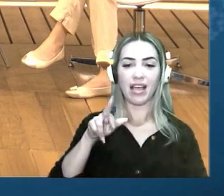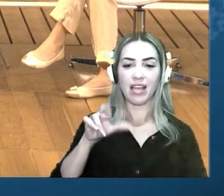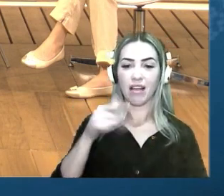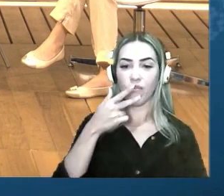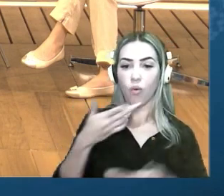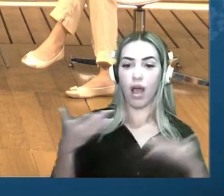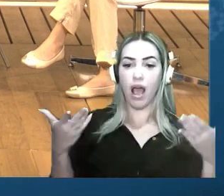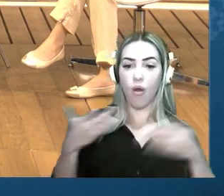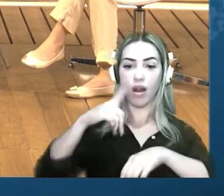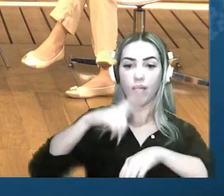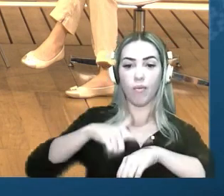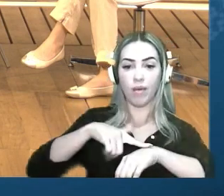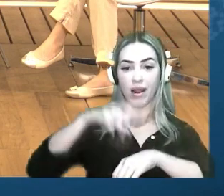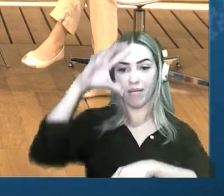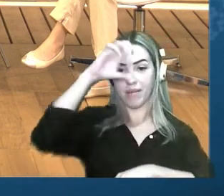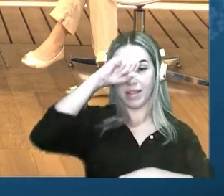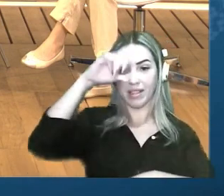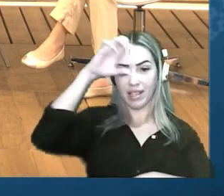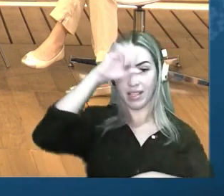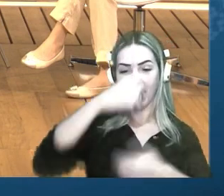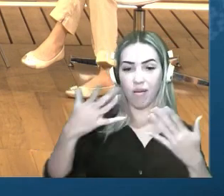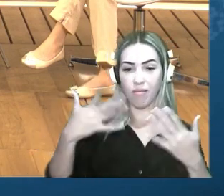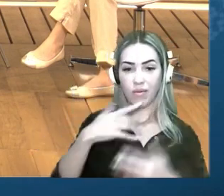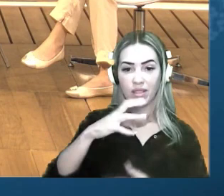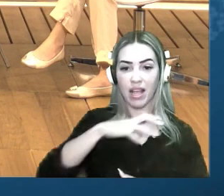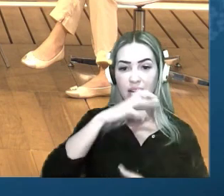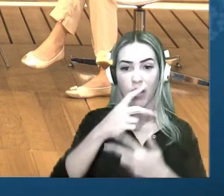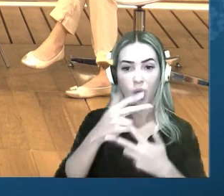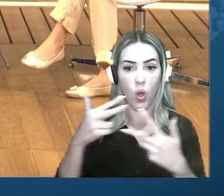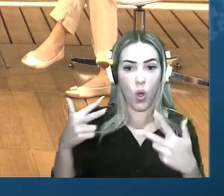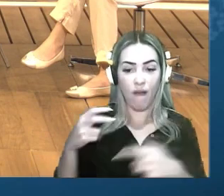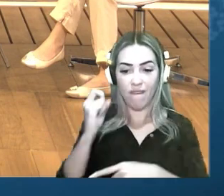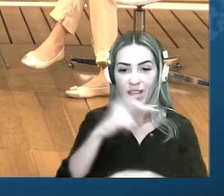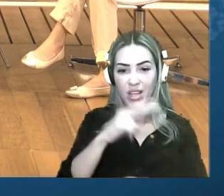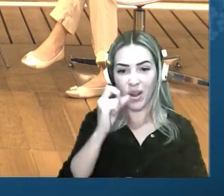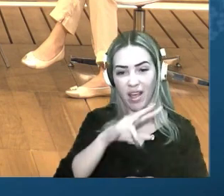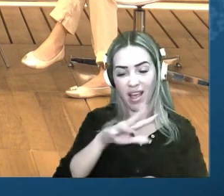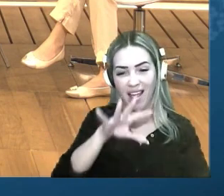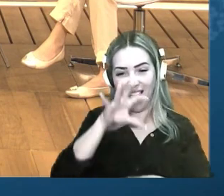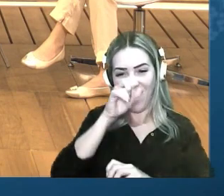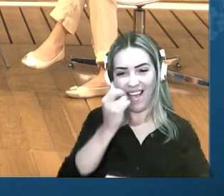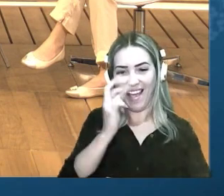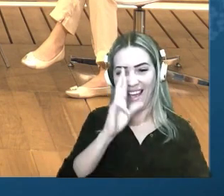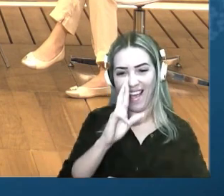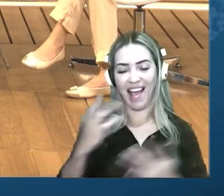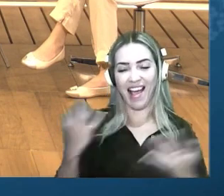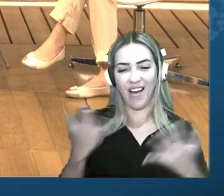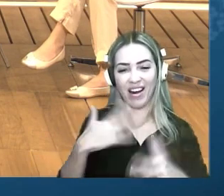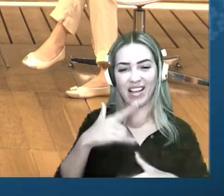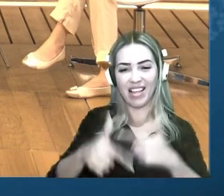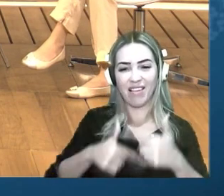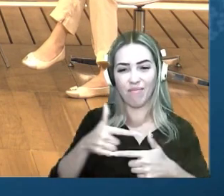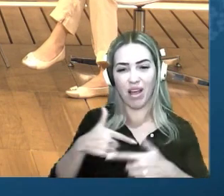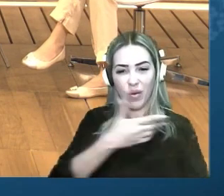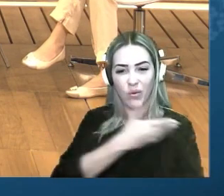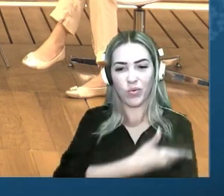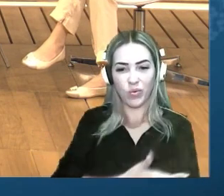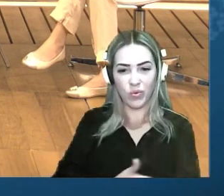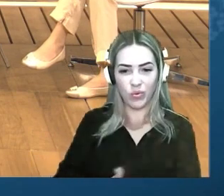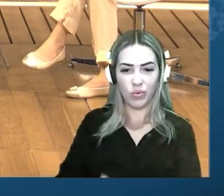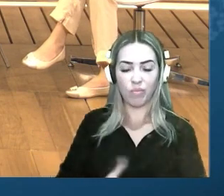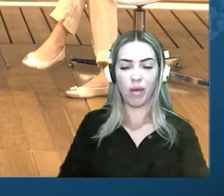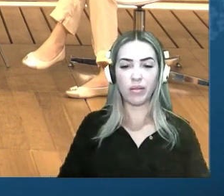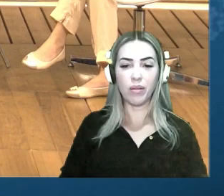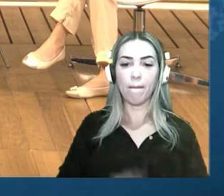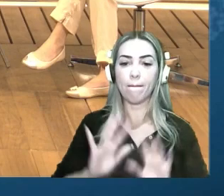os meus bichos são outros, né, gente? São as viroses respiratórias, né? Com as quais eu estou habituada a trabalhar. Mas, enfim, é um prazer,